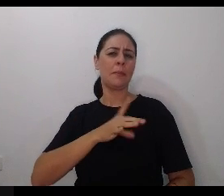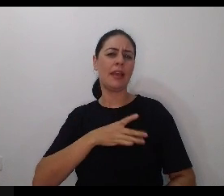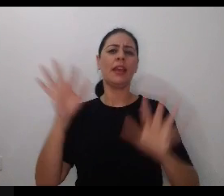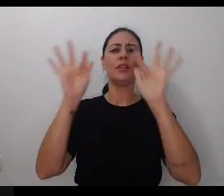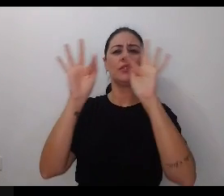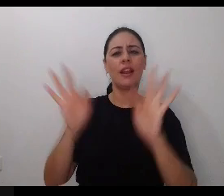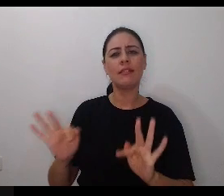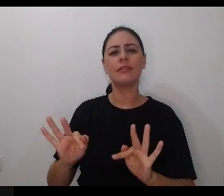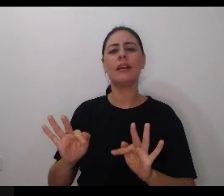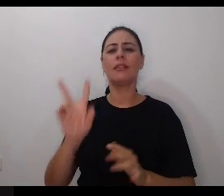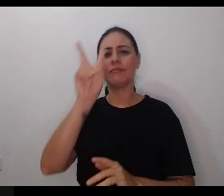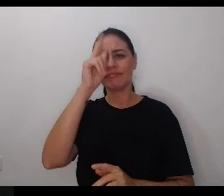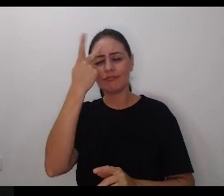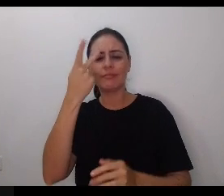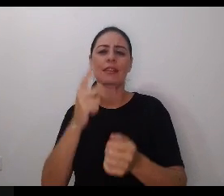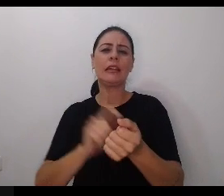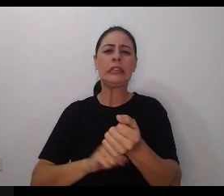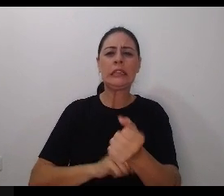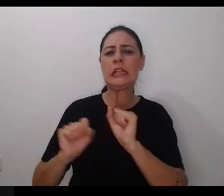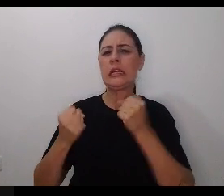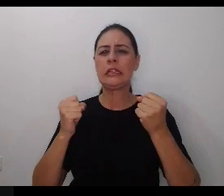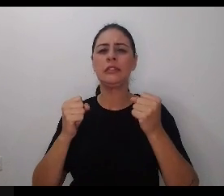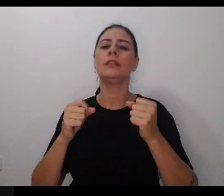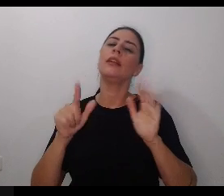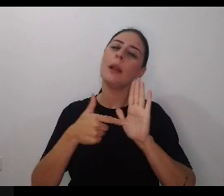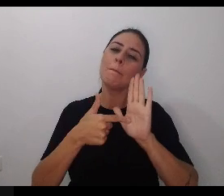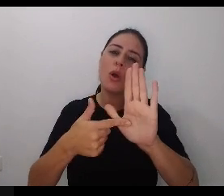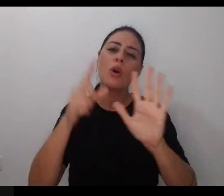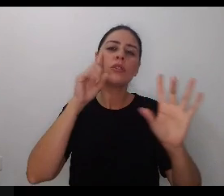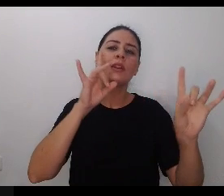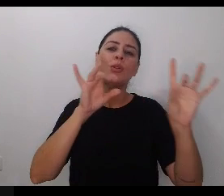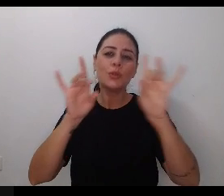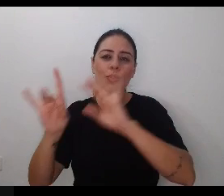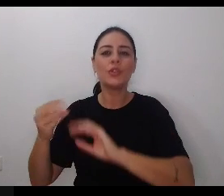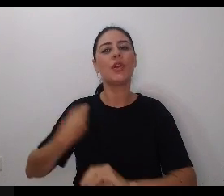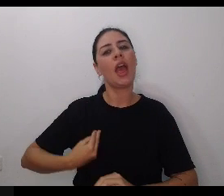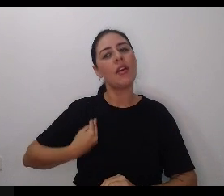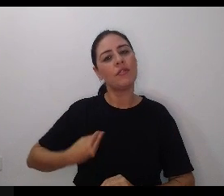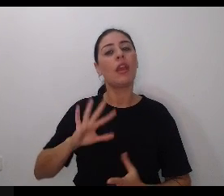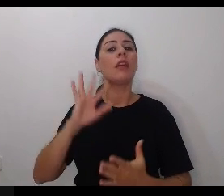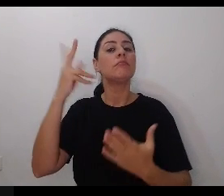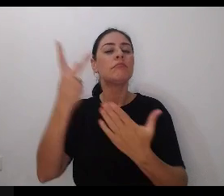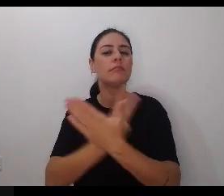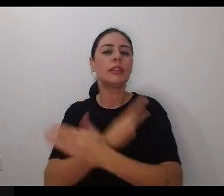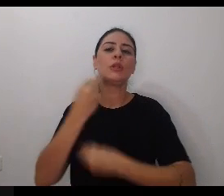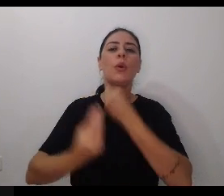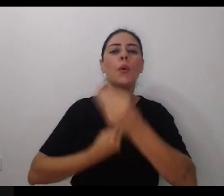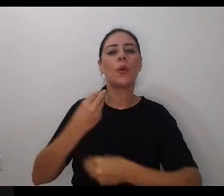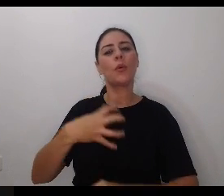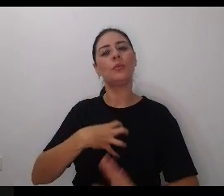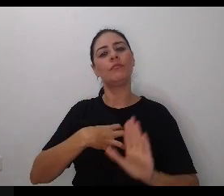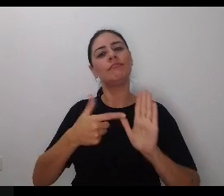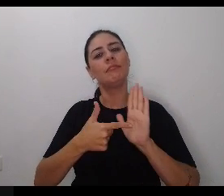sentimentos, né? Tristeza, medo, felicidade, irritação, e aí mostra, a partir de situações cotidianas, né,